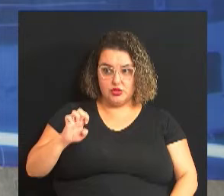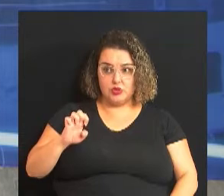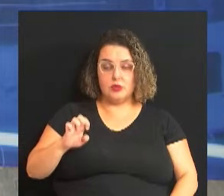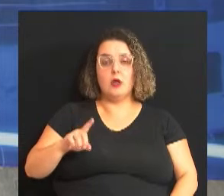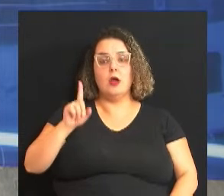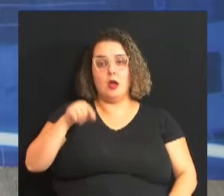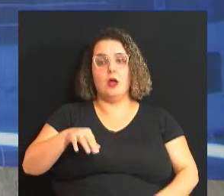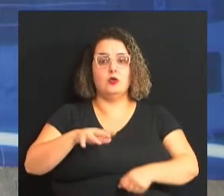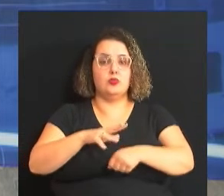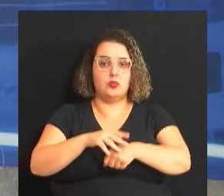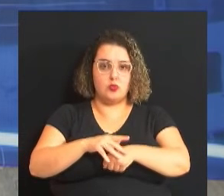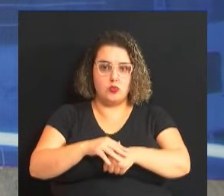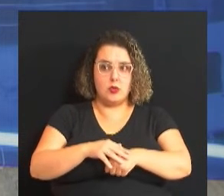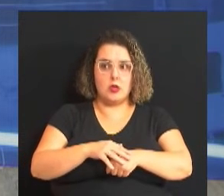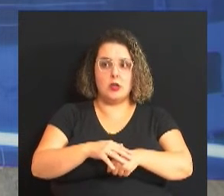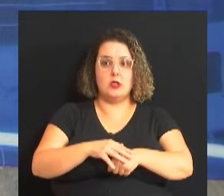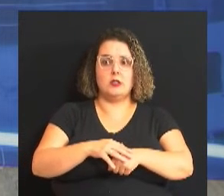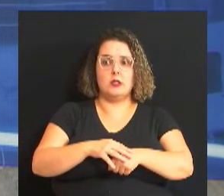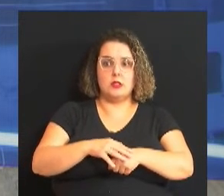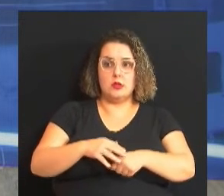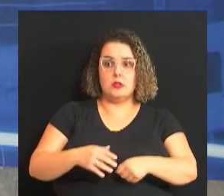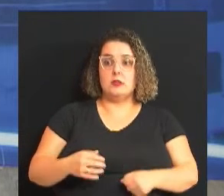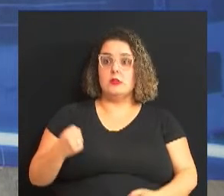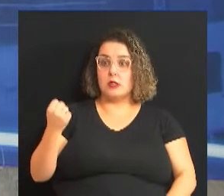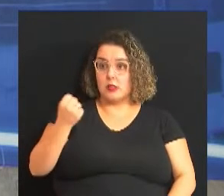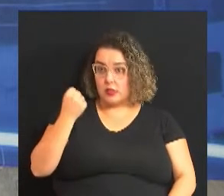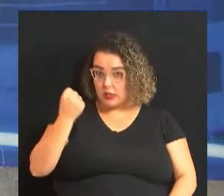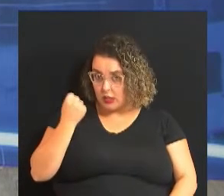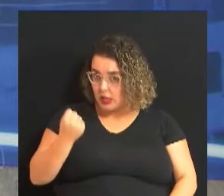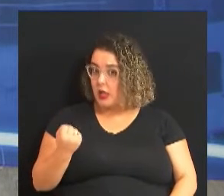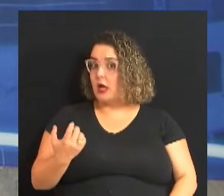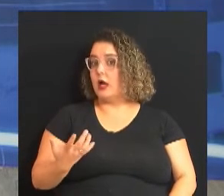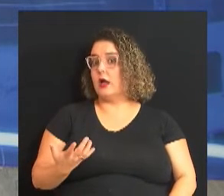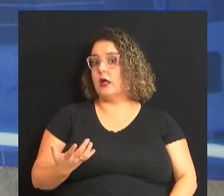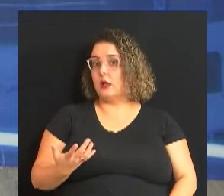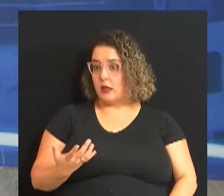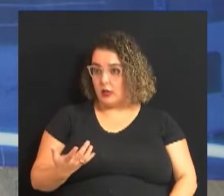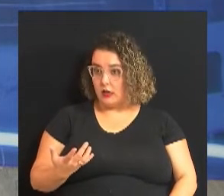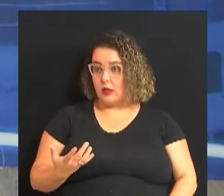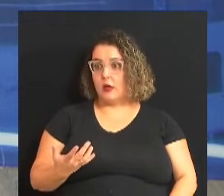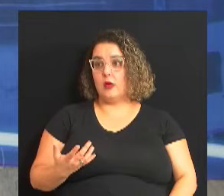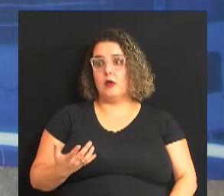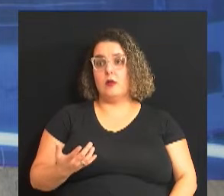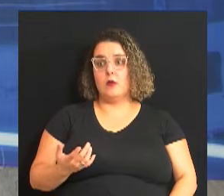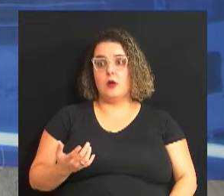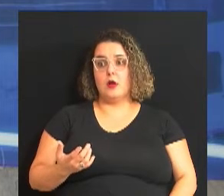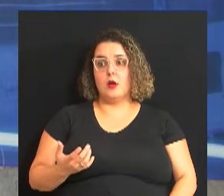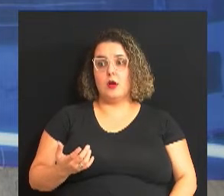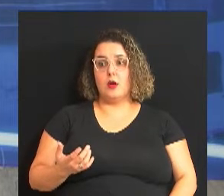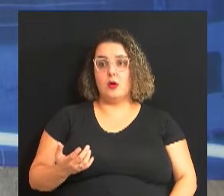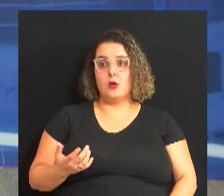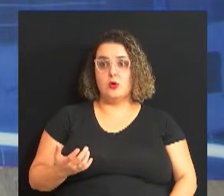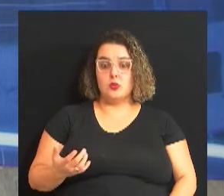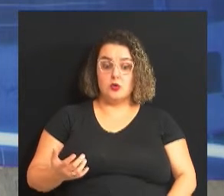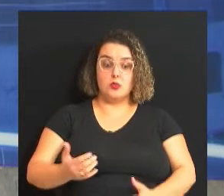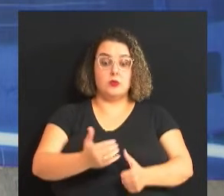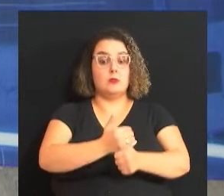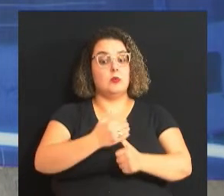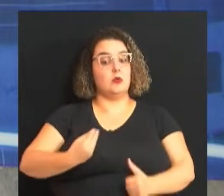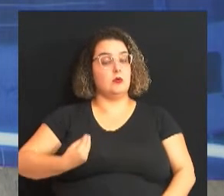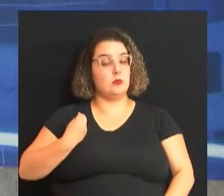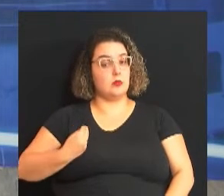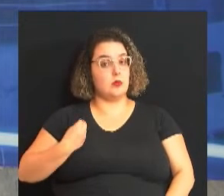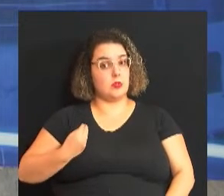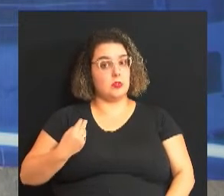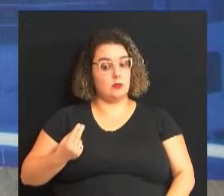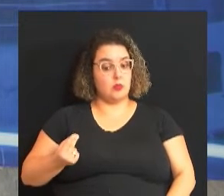crônicas, doenças que podem assumir uma gravidade muito grande, elas dominam a vida das pessoas durante muitos